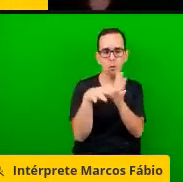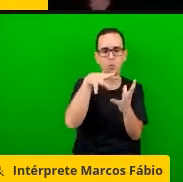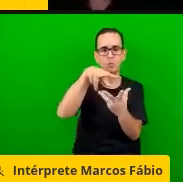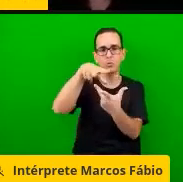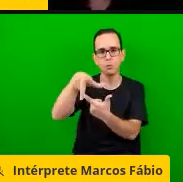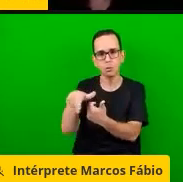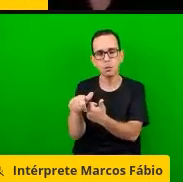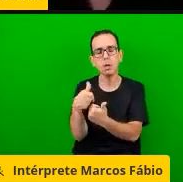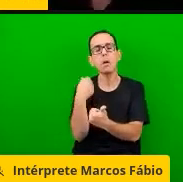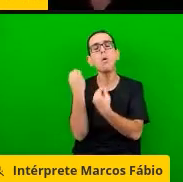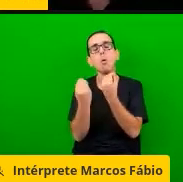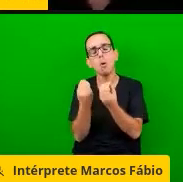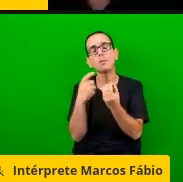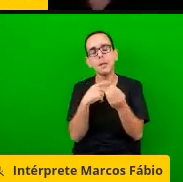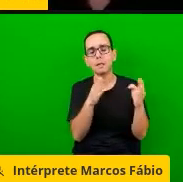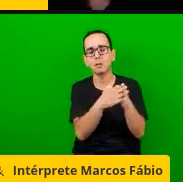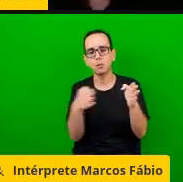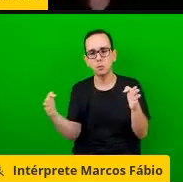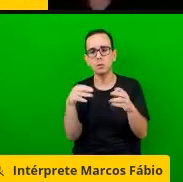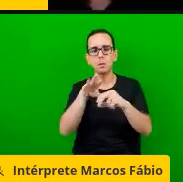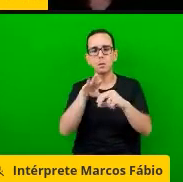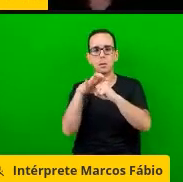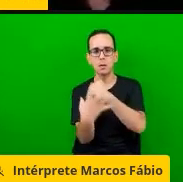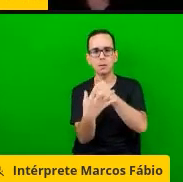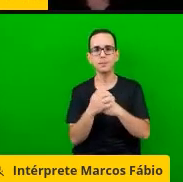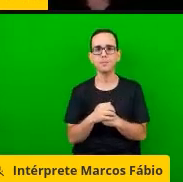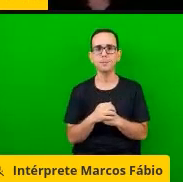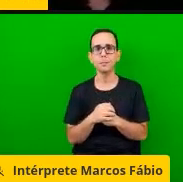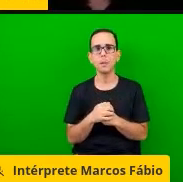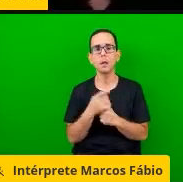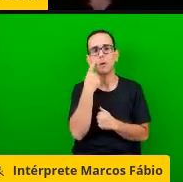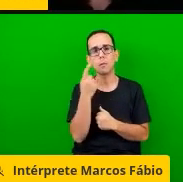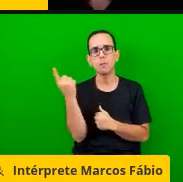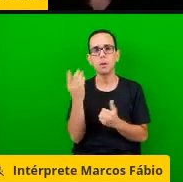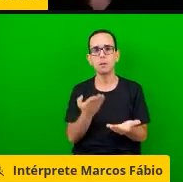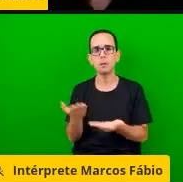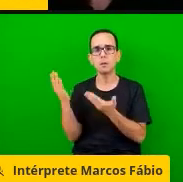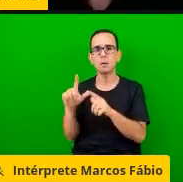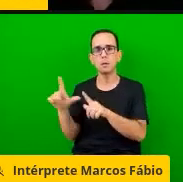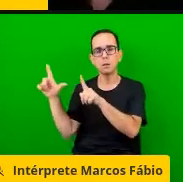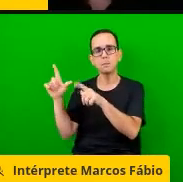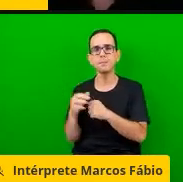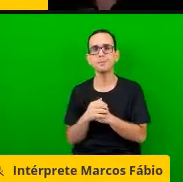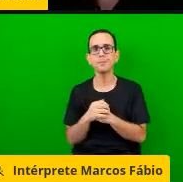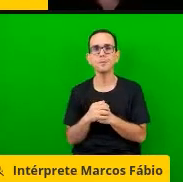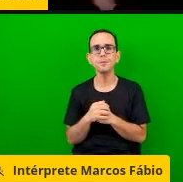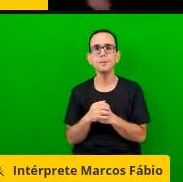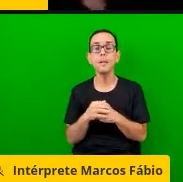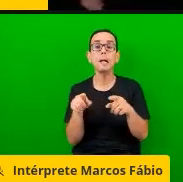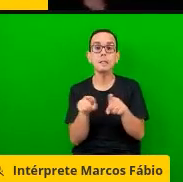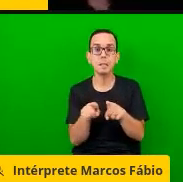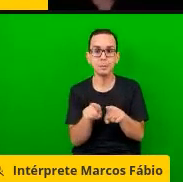dessa pandemia. Então, vamos para o próximo slide, por gentileza. Então, falando que olha, tá vendo? Já